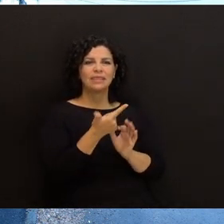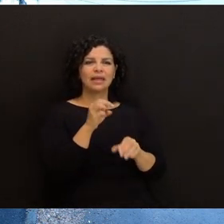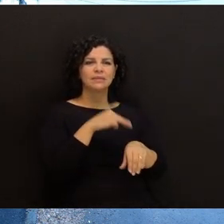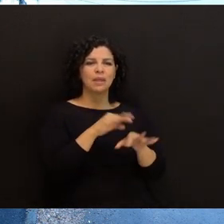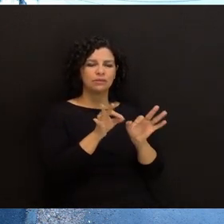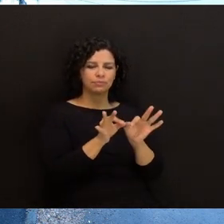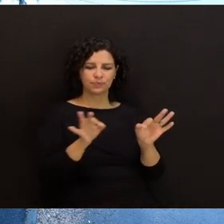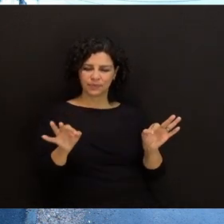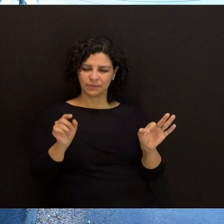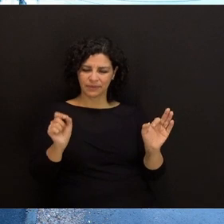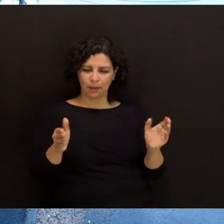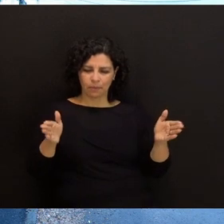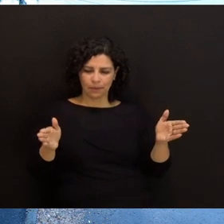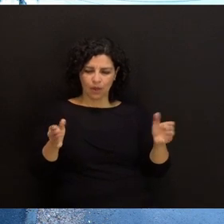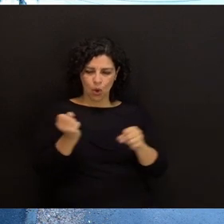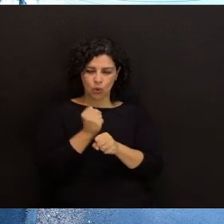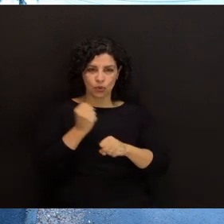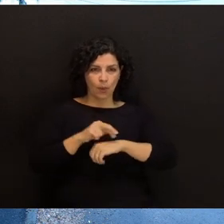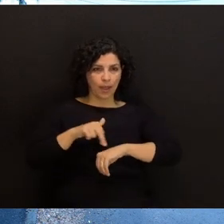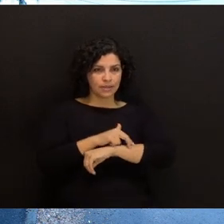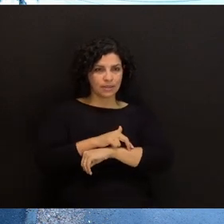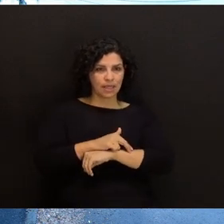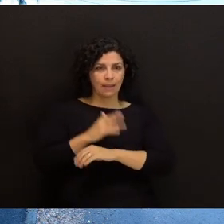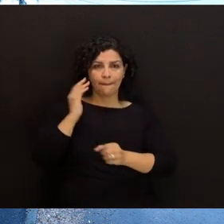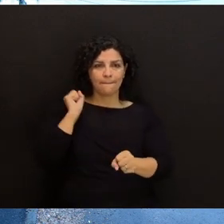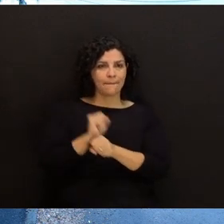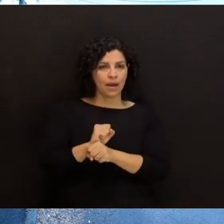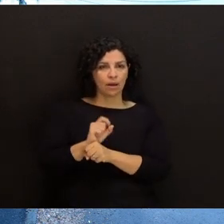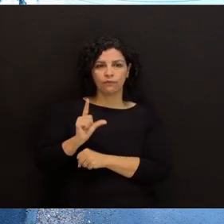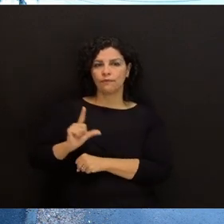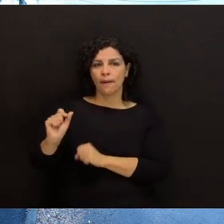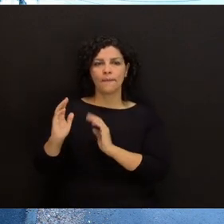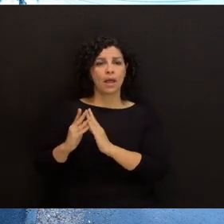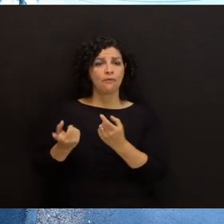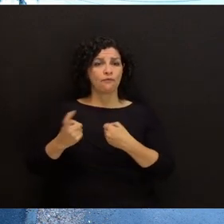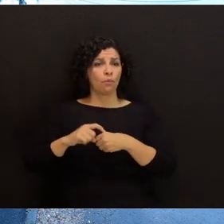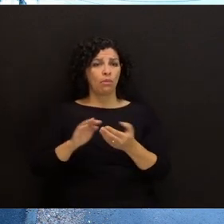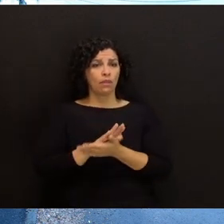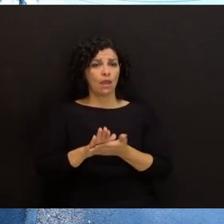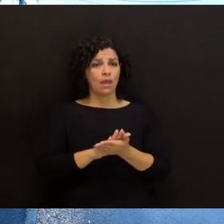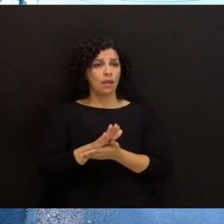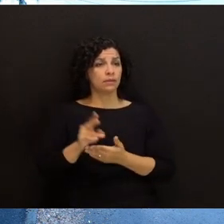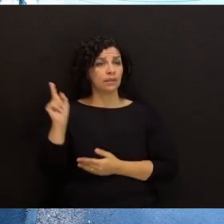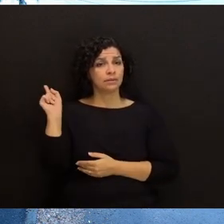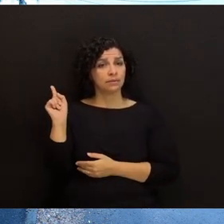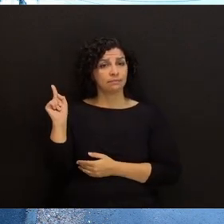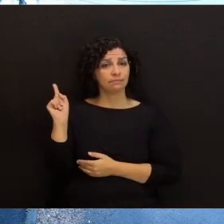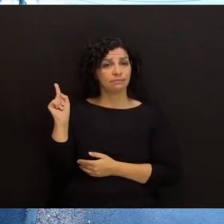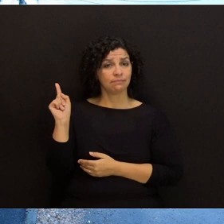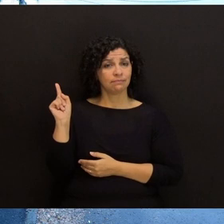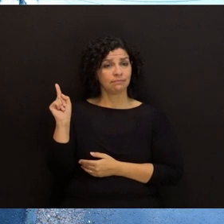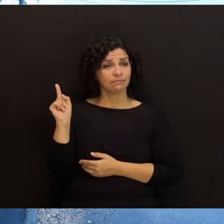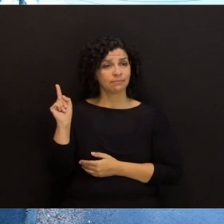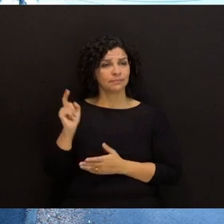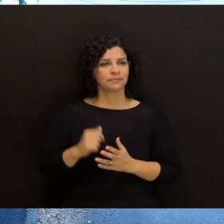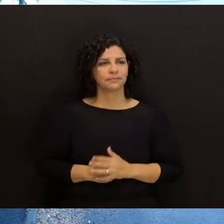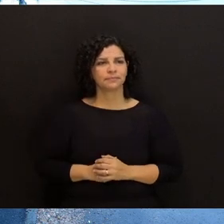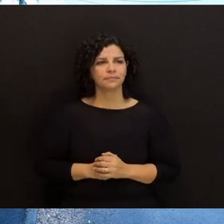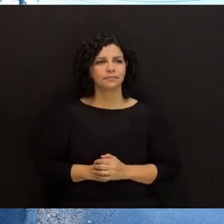calçado daí acaba aquela massa vai embora e daí não volta mais então tá dessa forma